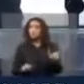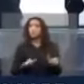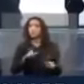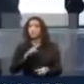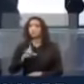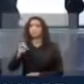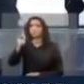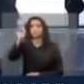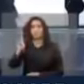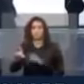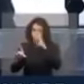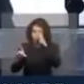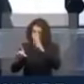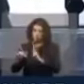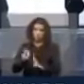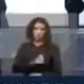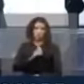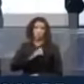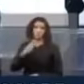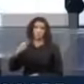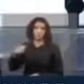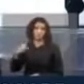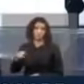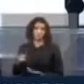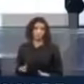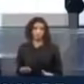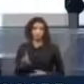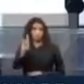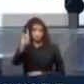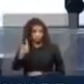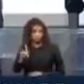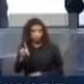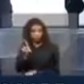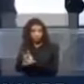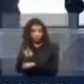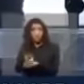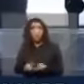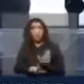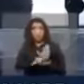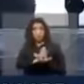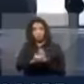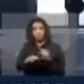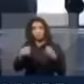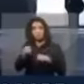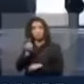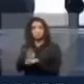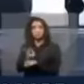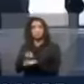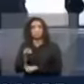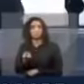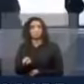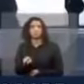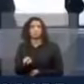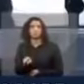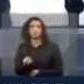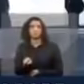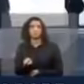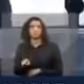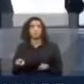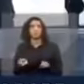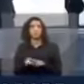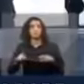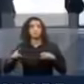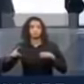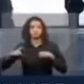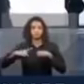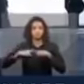respeite à sua vida. Esse direito deve ser protegido pela lei e, em geral, desde o momento da